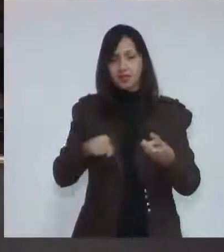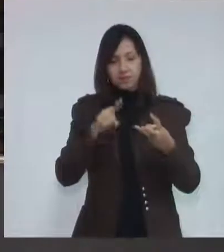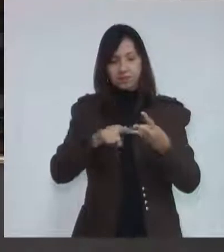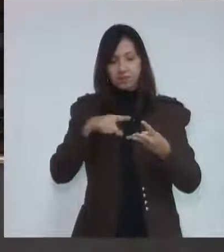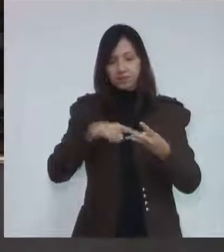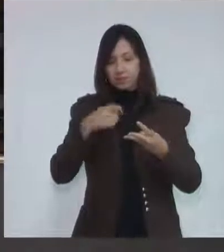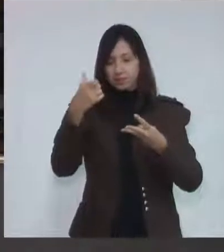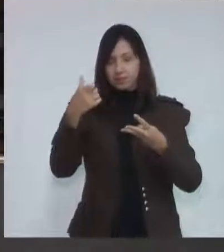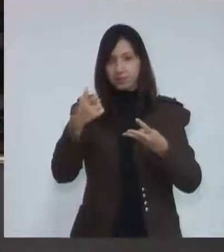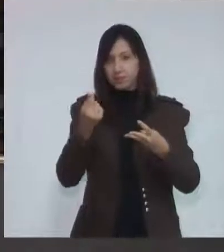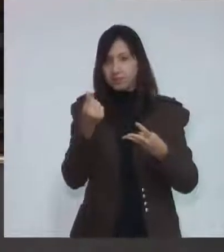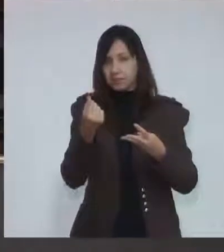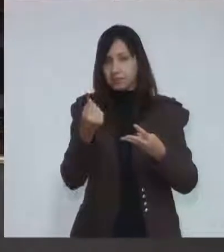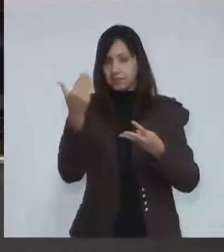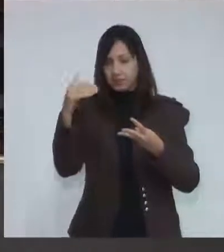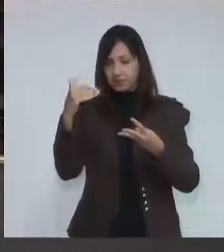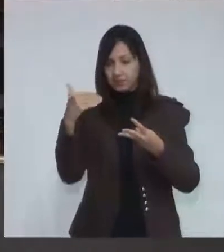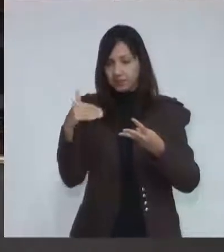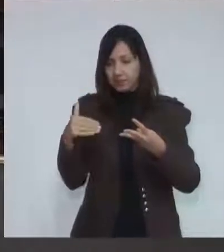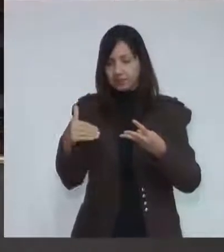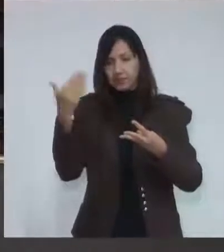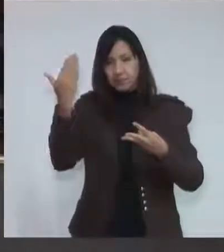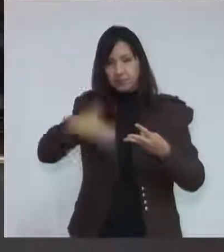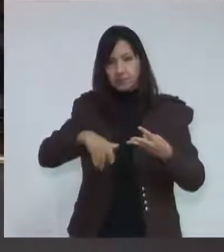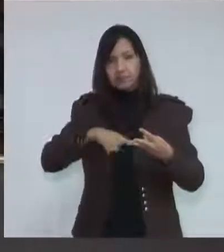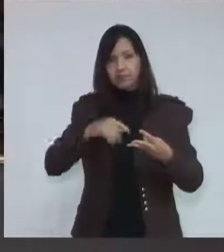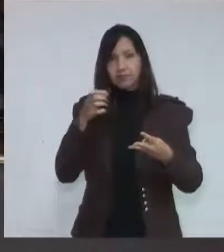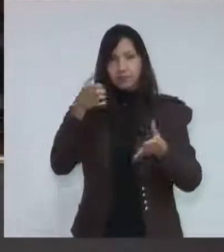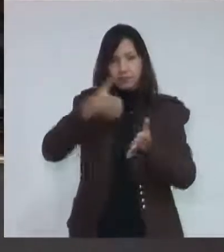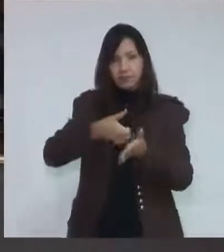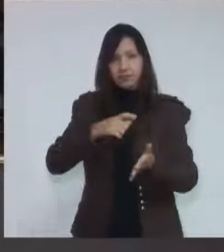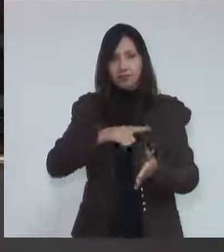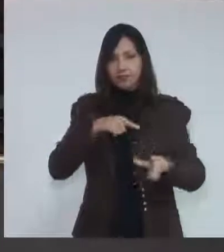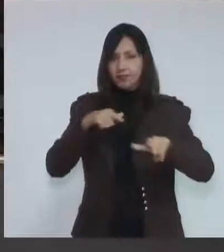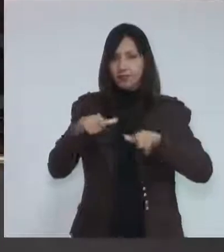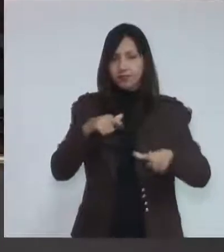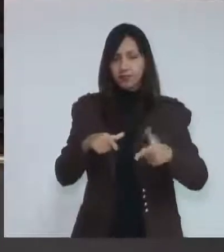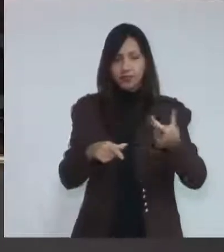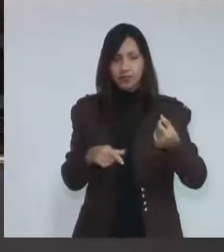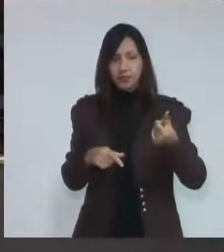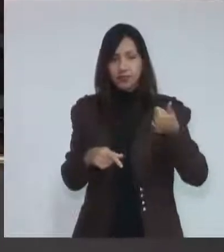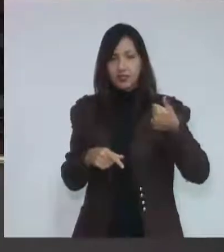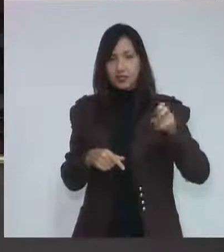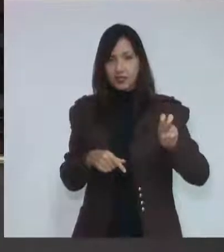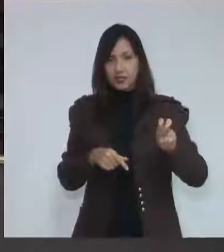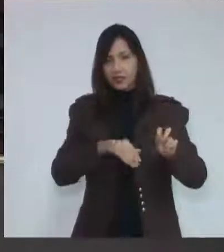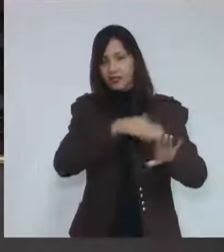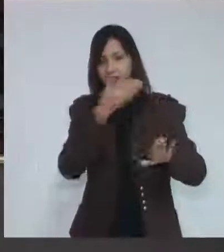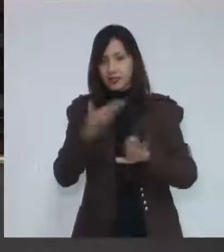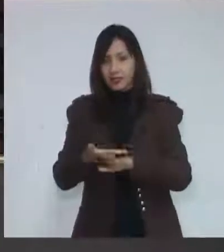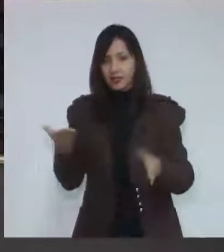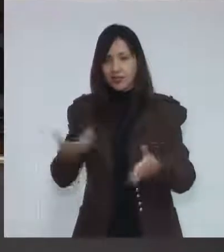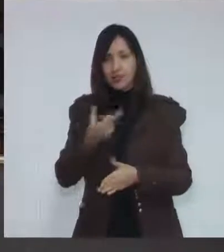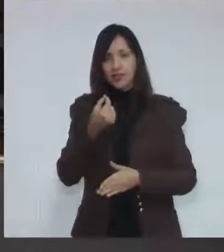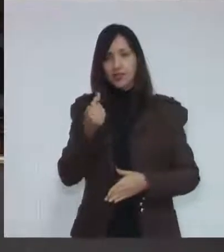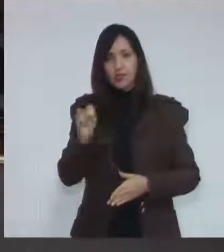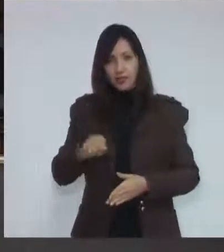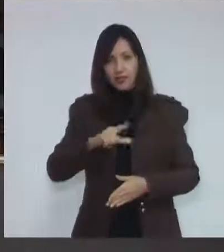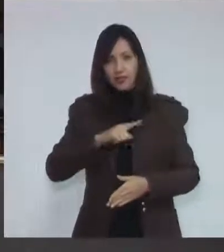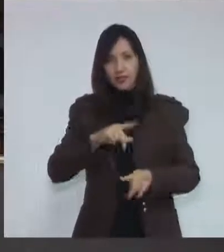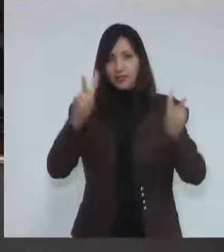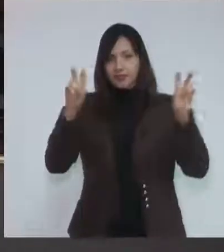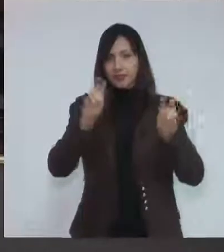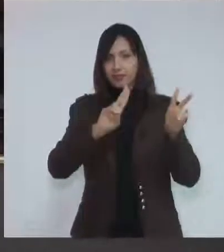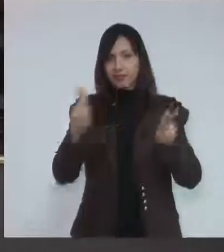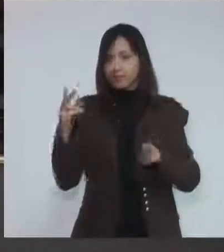os valores e comprovantes de pagamentos referente a cada serviço realizado dos anos 2015, 16, 17 e 18. Informar o nome do profissional